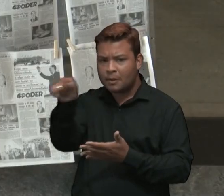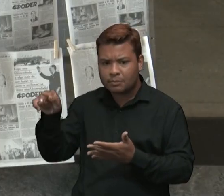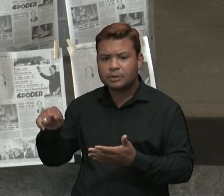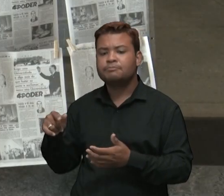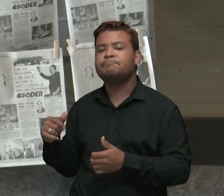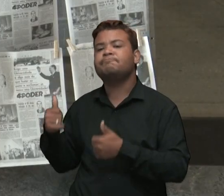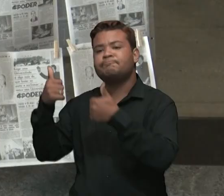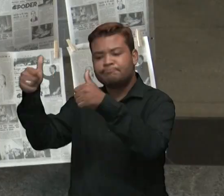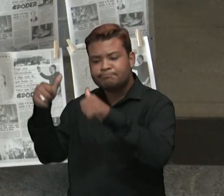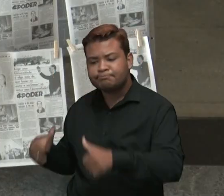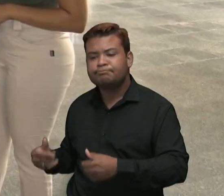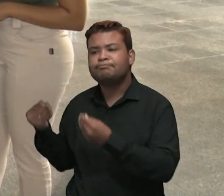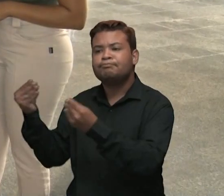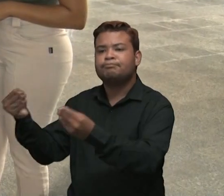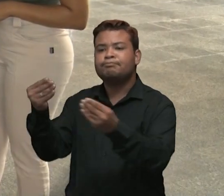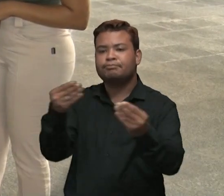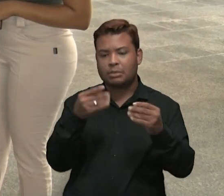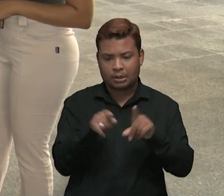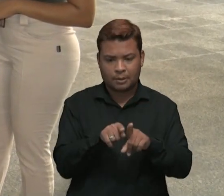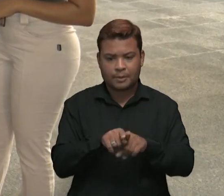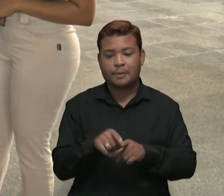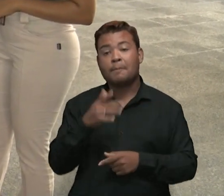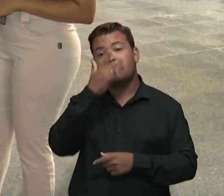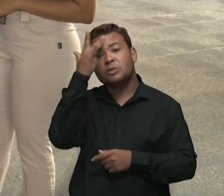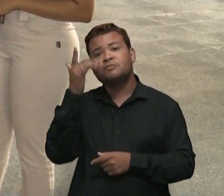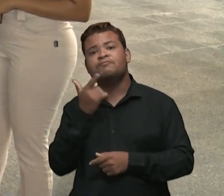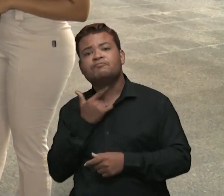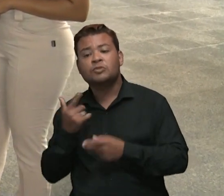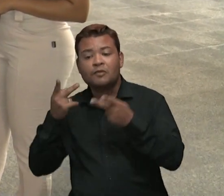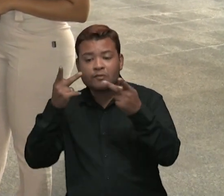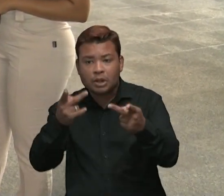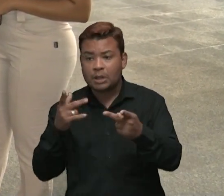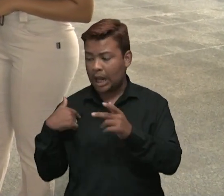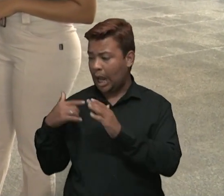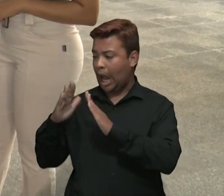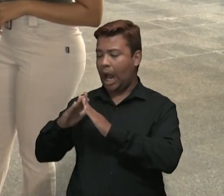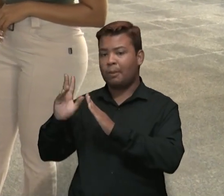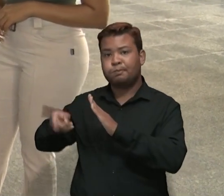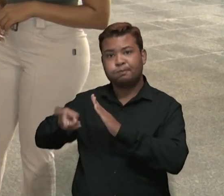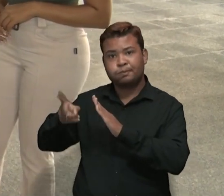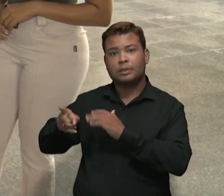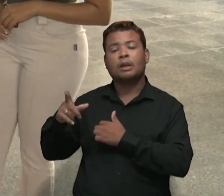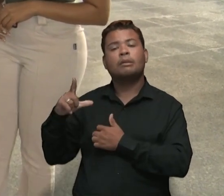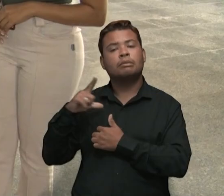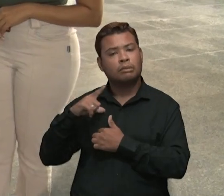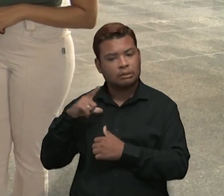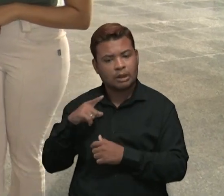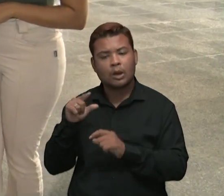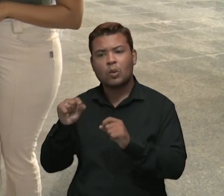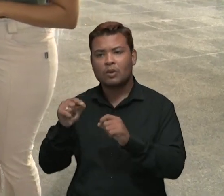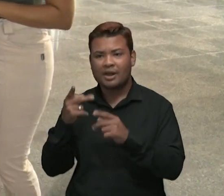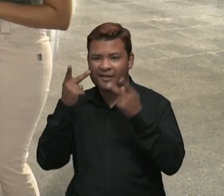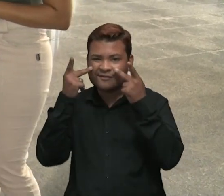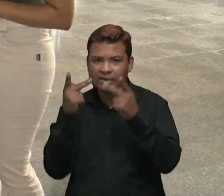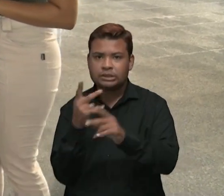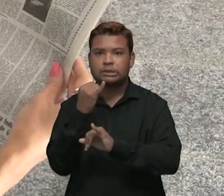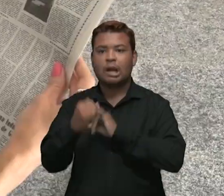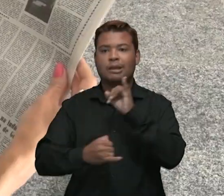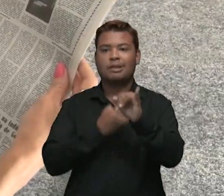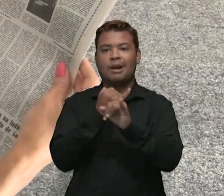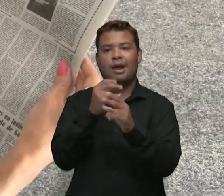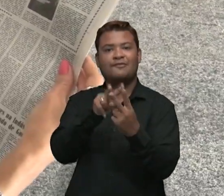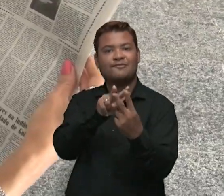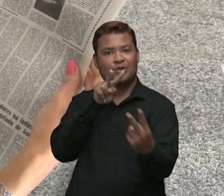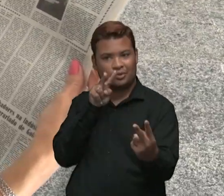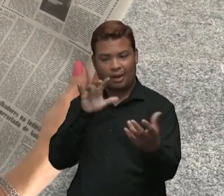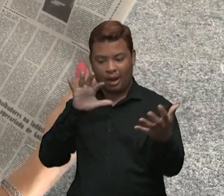vão receber a mostra. Para quem quiser visitar sem sair de casa, está disponível um tour virtual